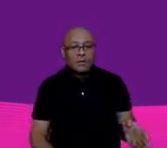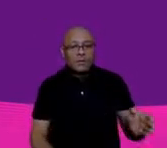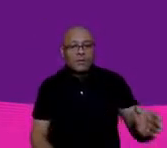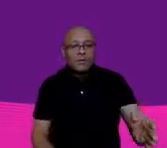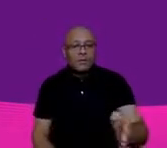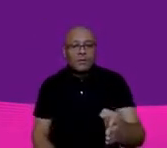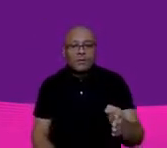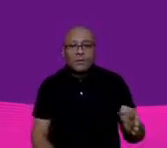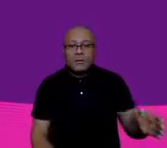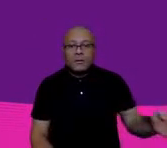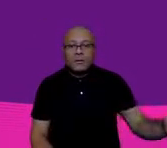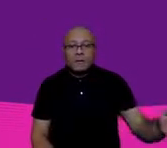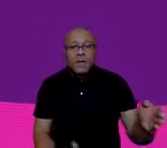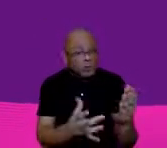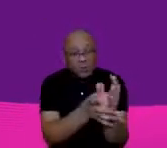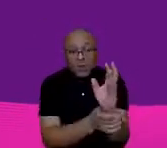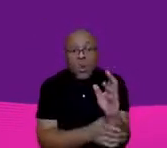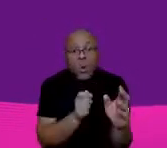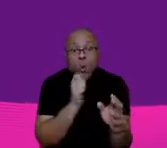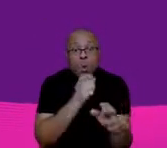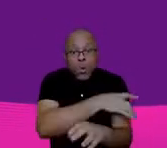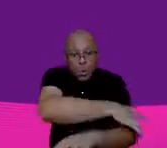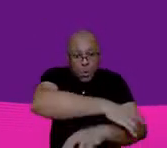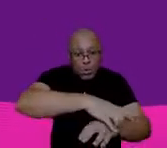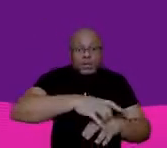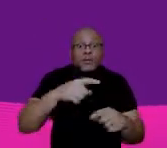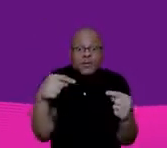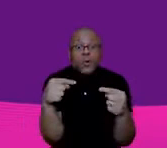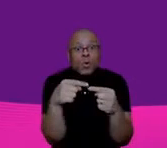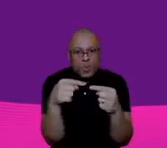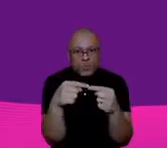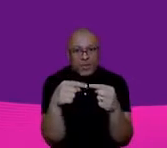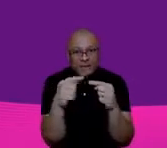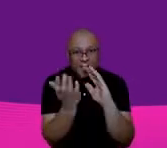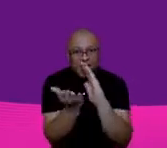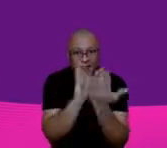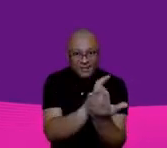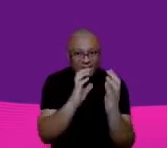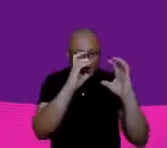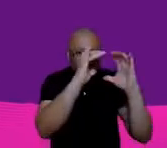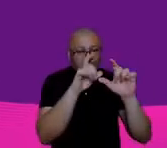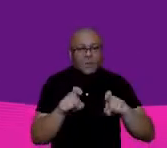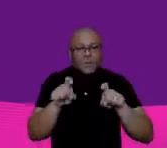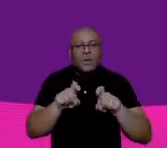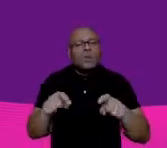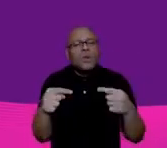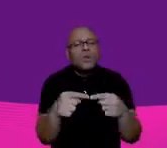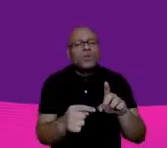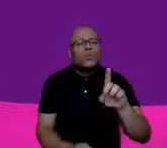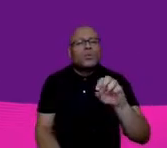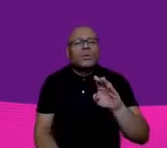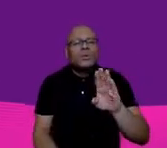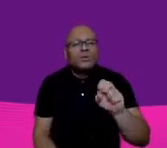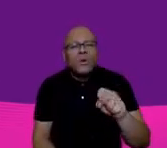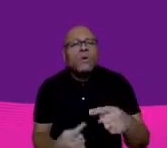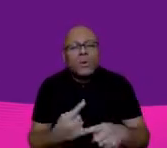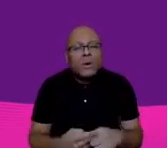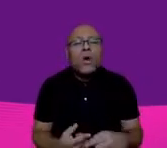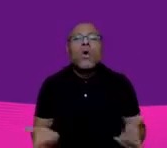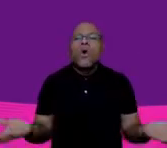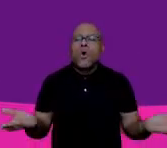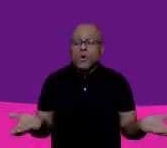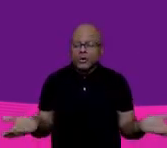Então, gente, isso é interface cérebro-máquina. Em DBS, por que que isso tem a ver com DBS, gente? Porque atualmente a gente consegue